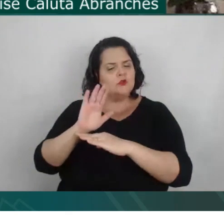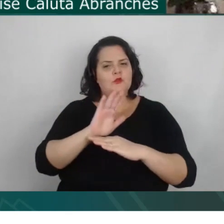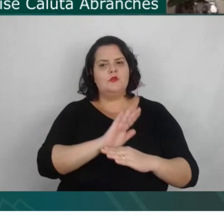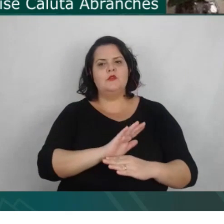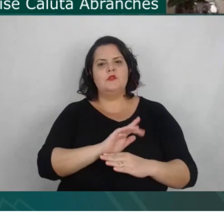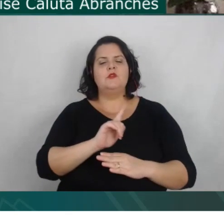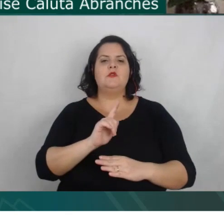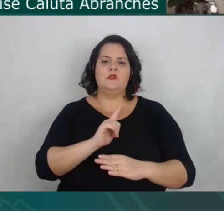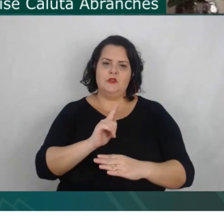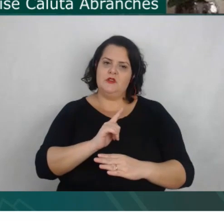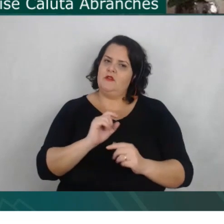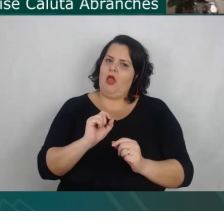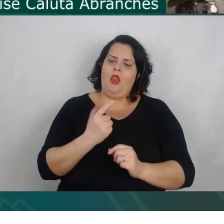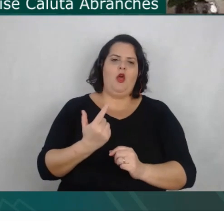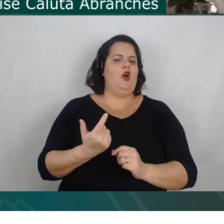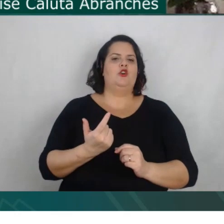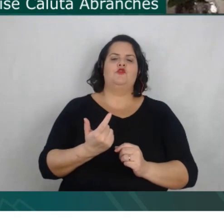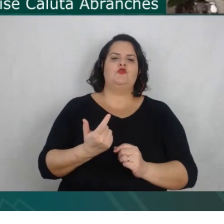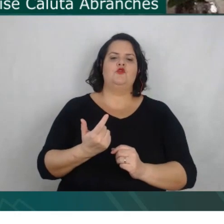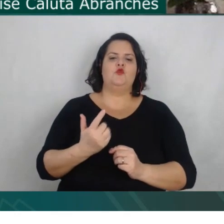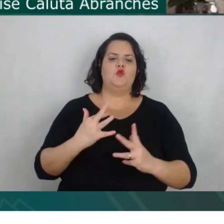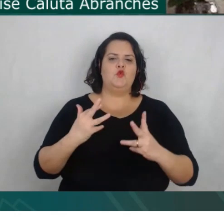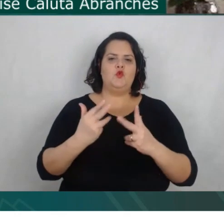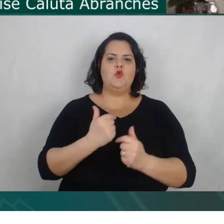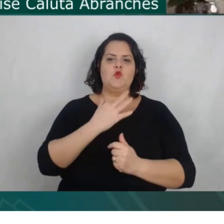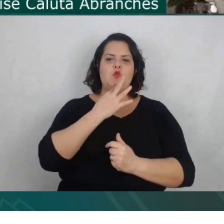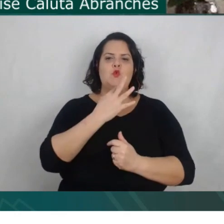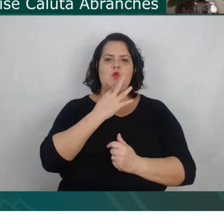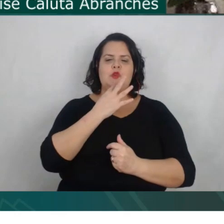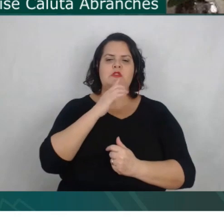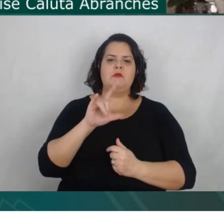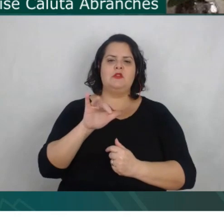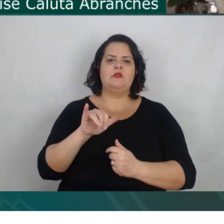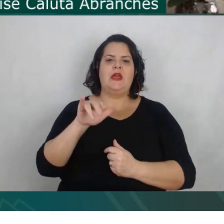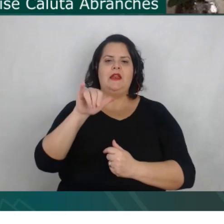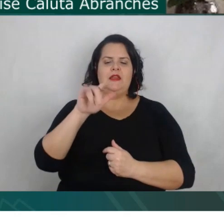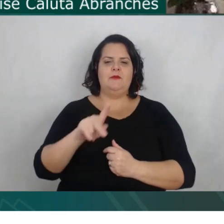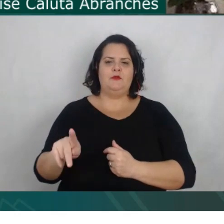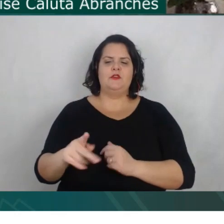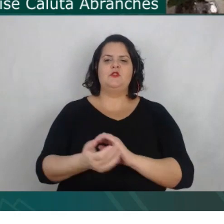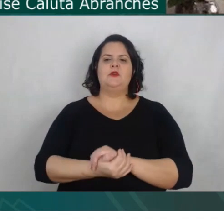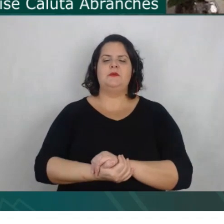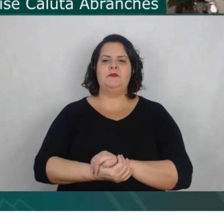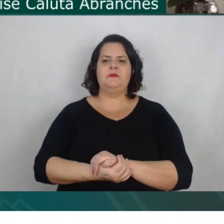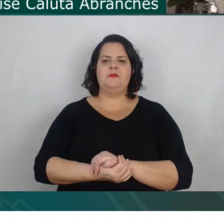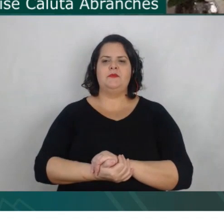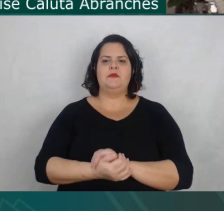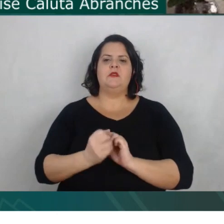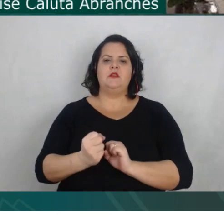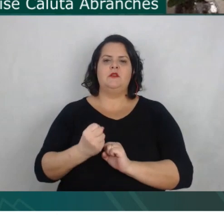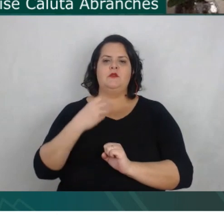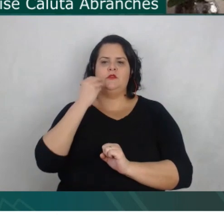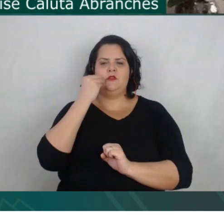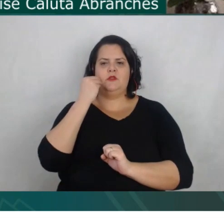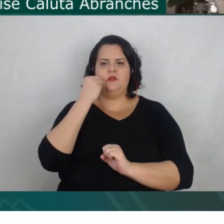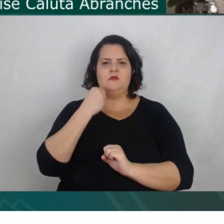da professora Lily Wex, da qual eu tenho uma honra imensa de poder compartilhar outras experiências, das